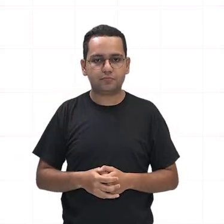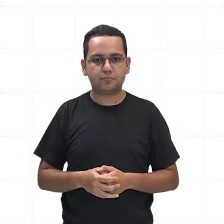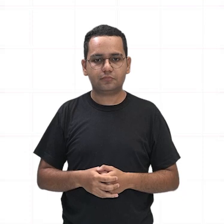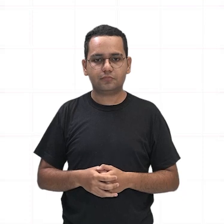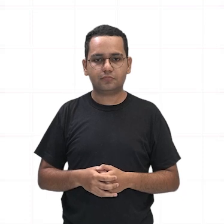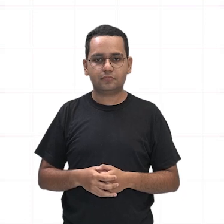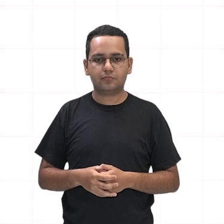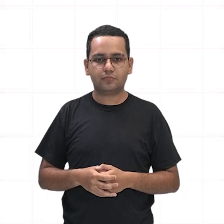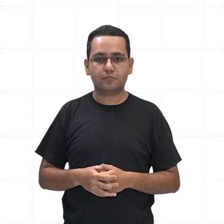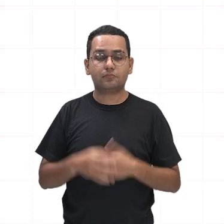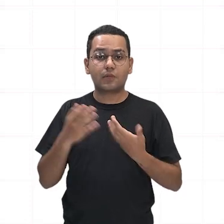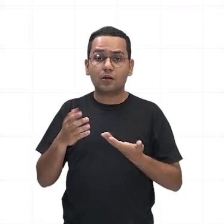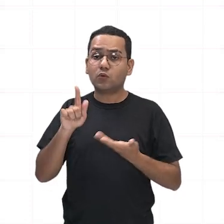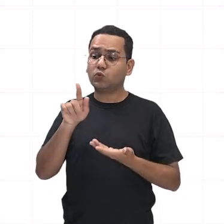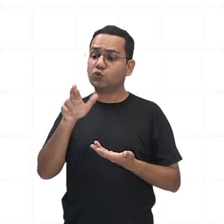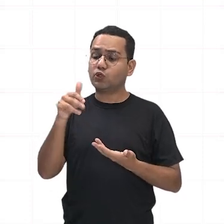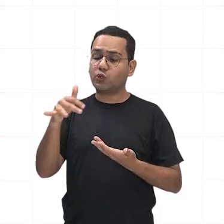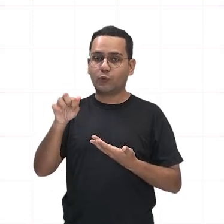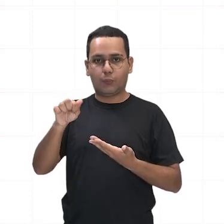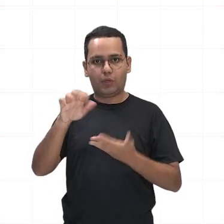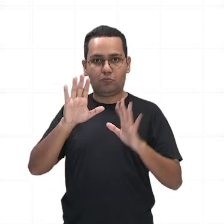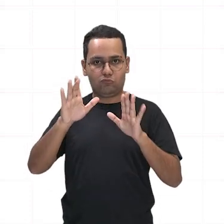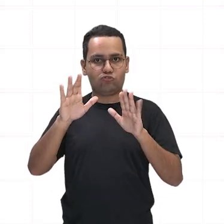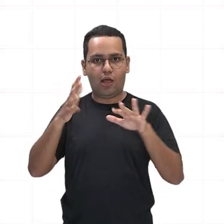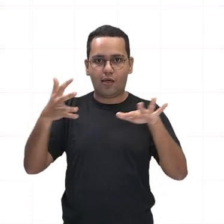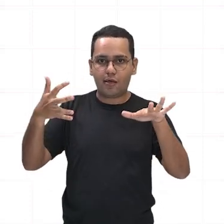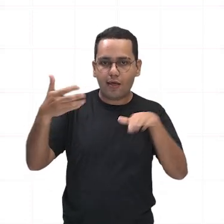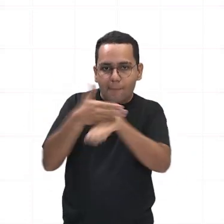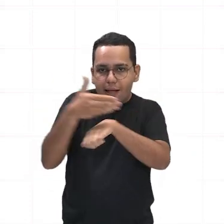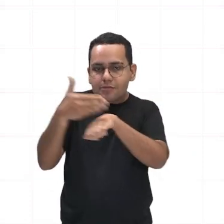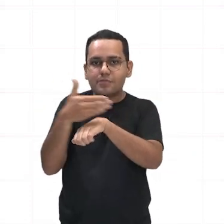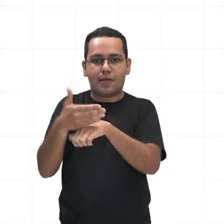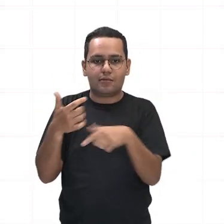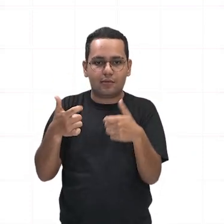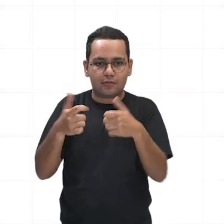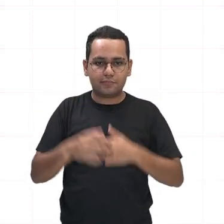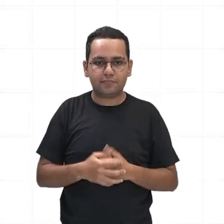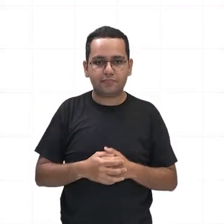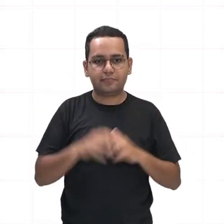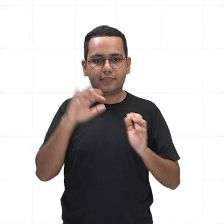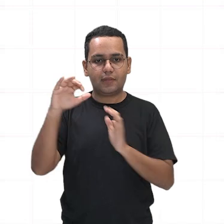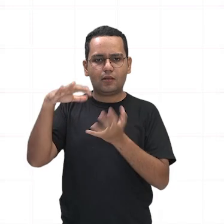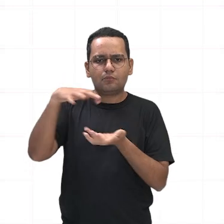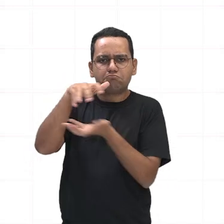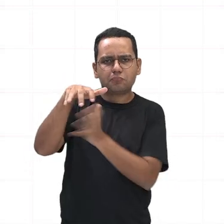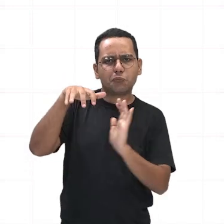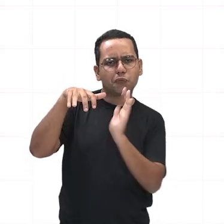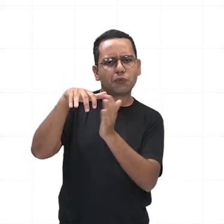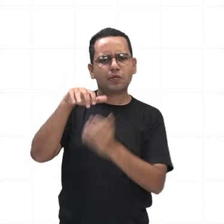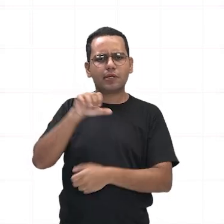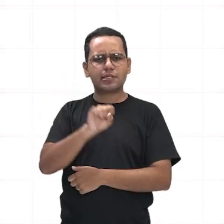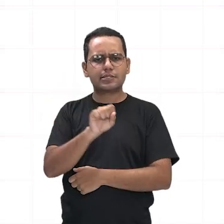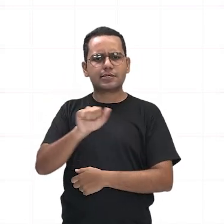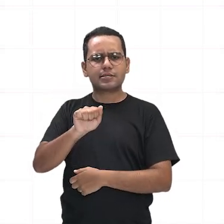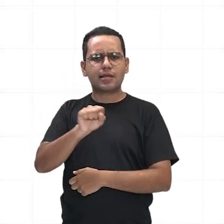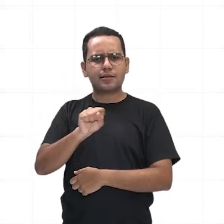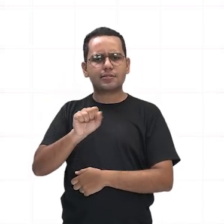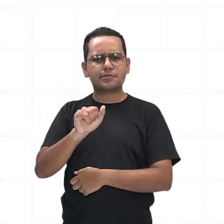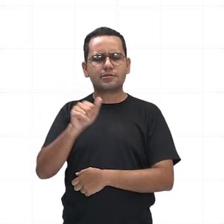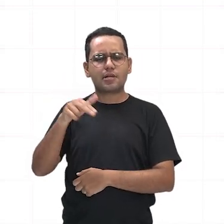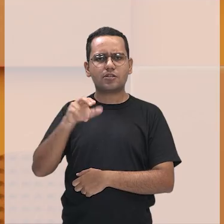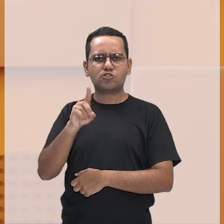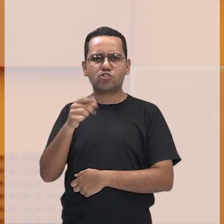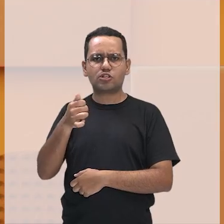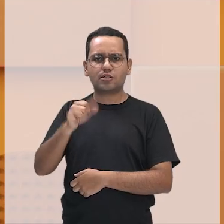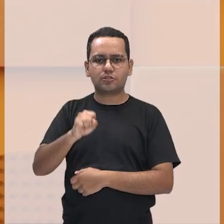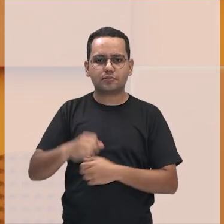a atacar. Temos, então, aí no Oriente o quê? Os sassânidas também, que são outros povos bárbaros que começam também